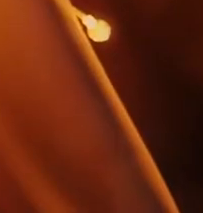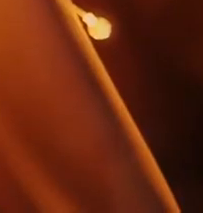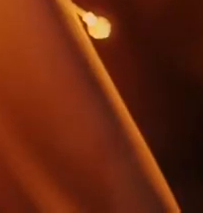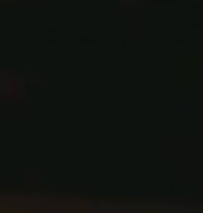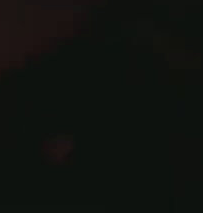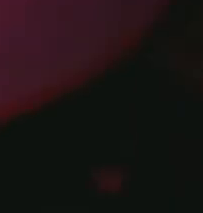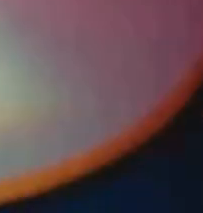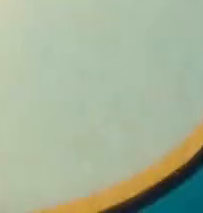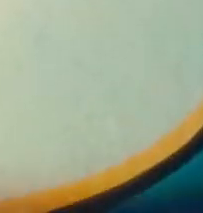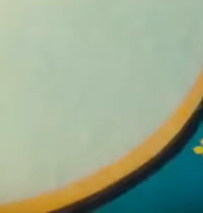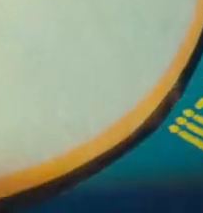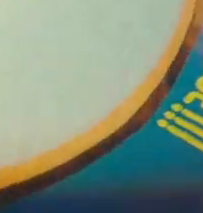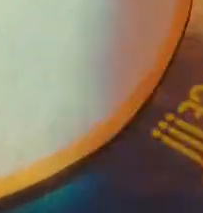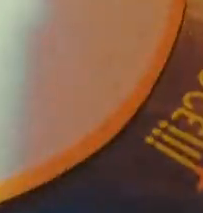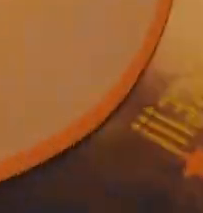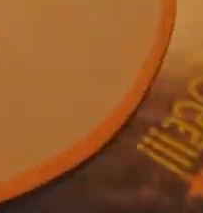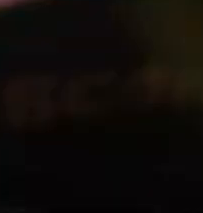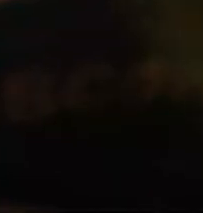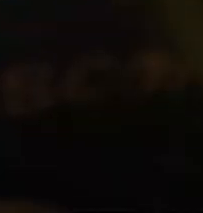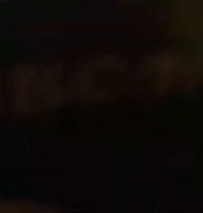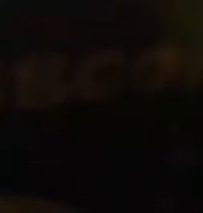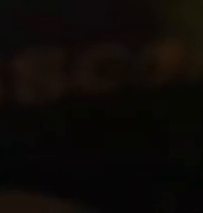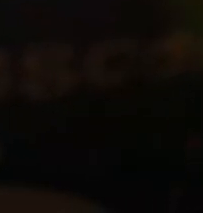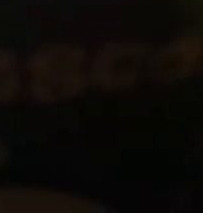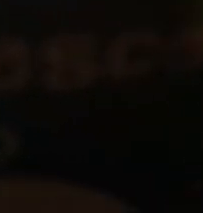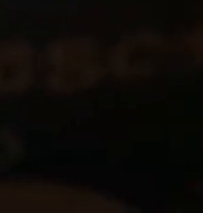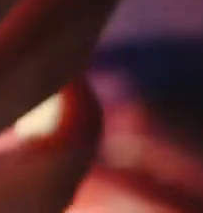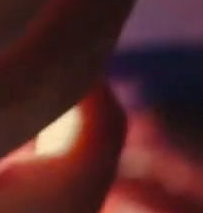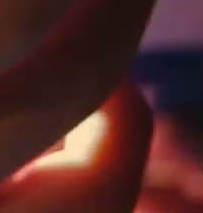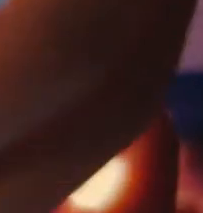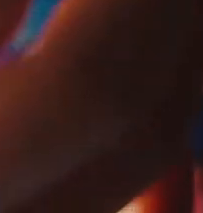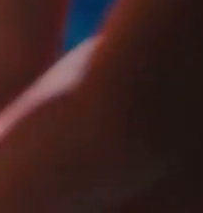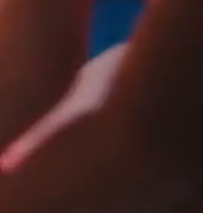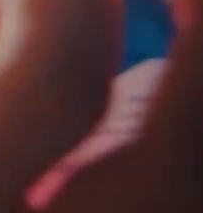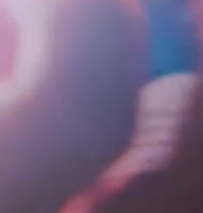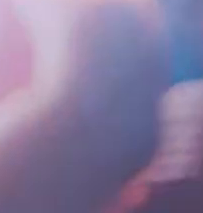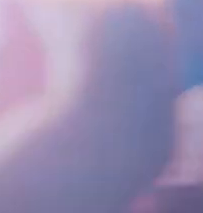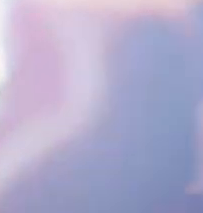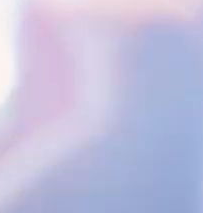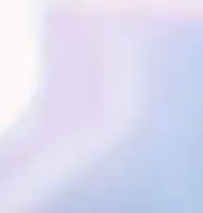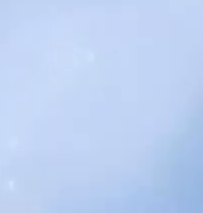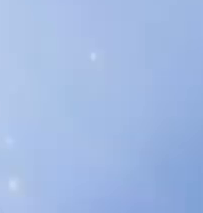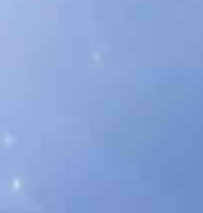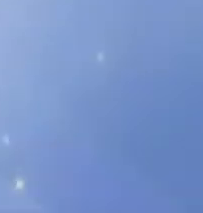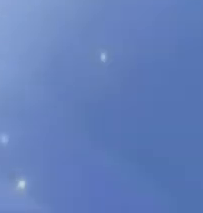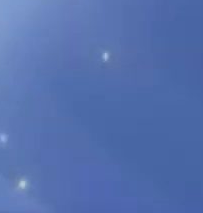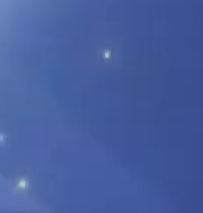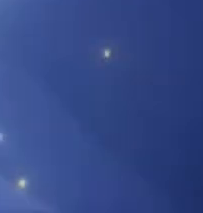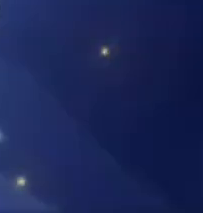movido pela criatividade um astronauta viajava por um universo de histórias